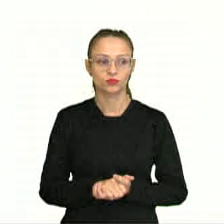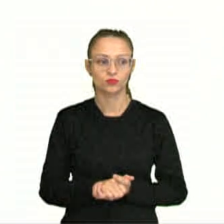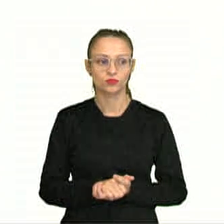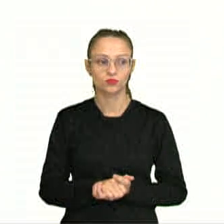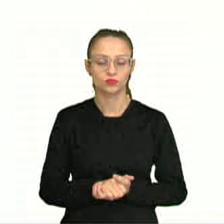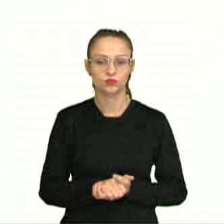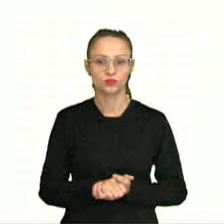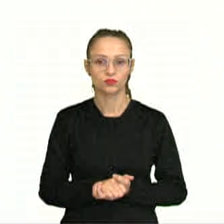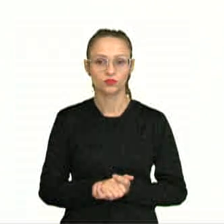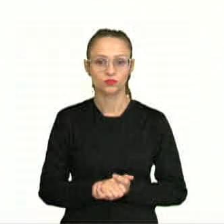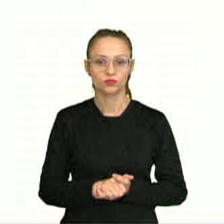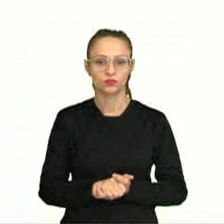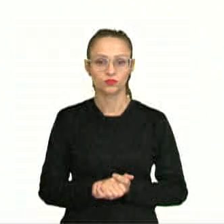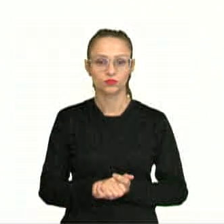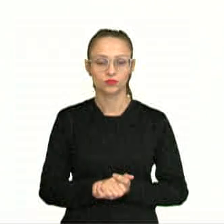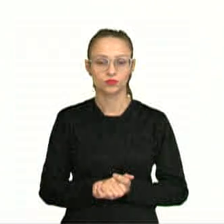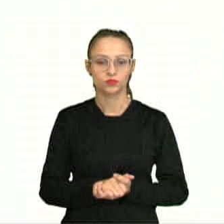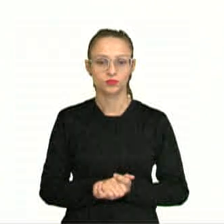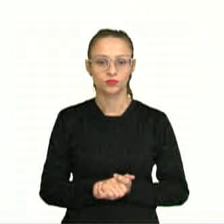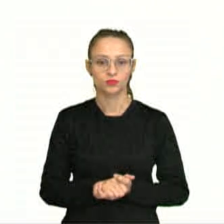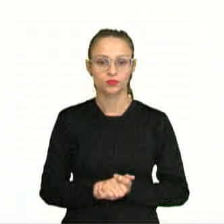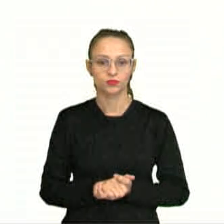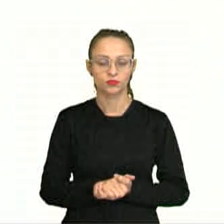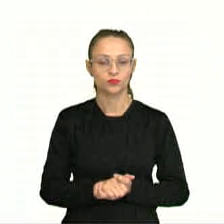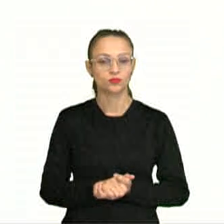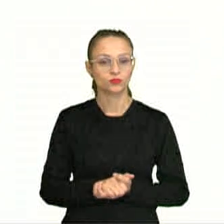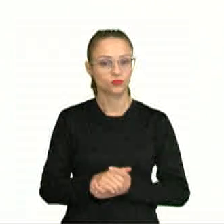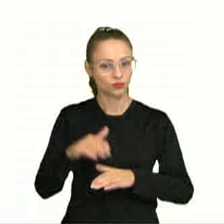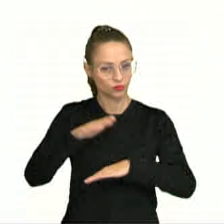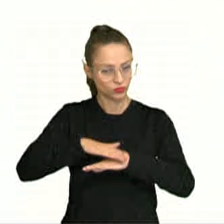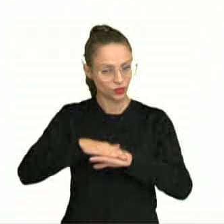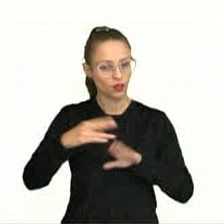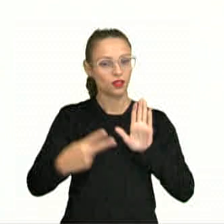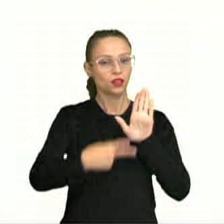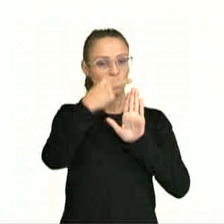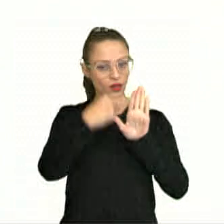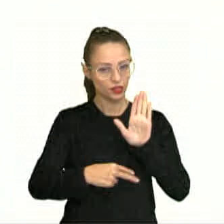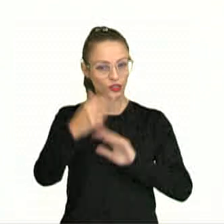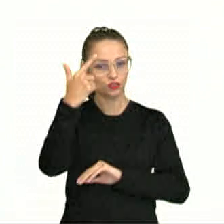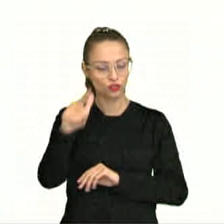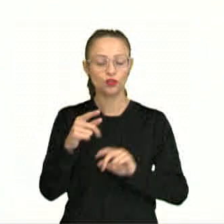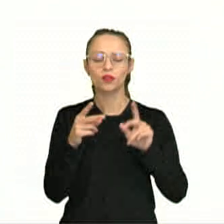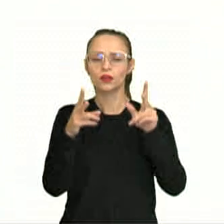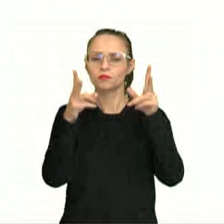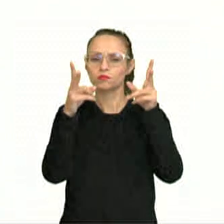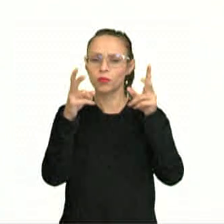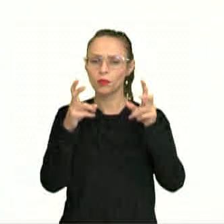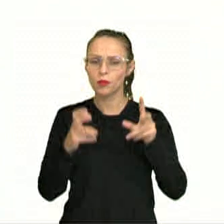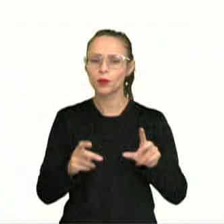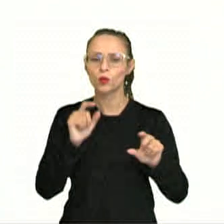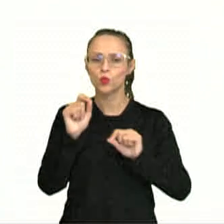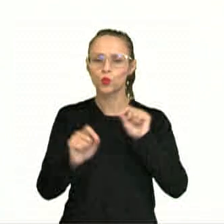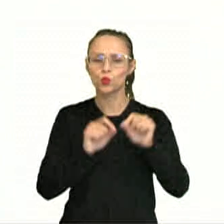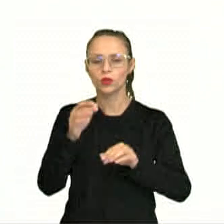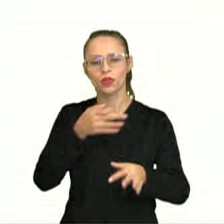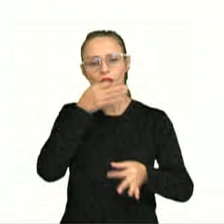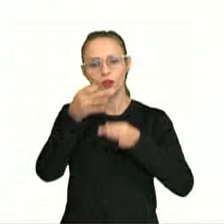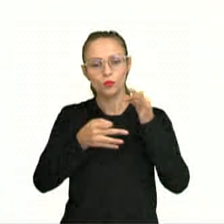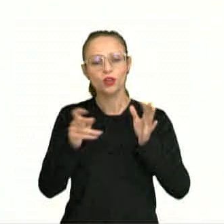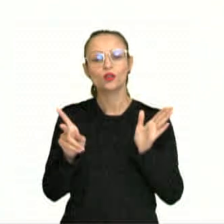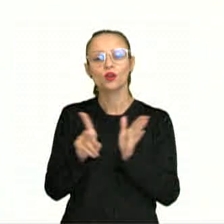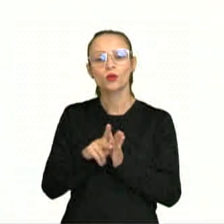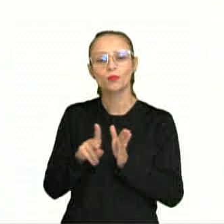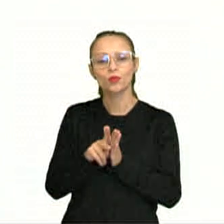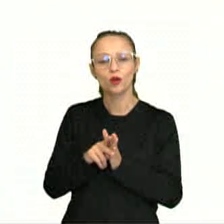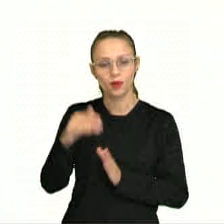buen carácter. ¿Sí? Leiam mais uma vez e observem quais são os argumentos do adolescente